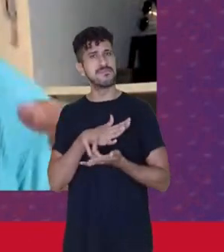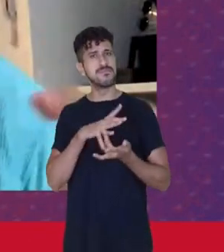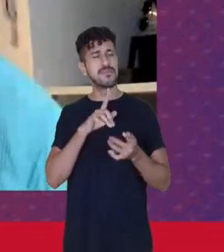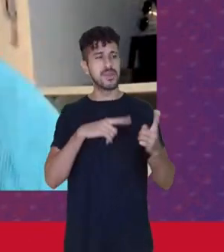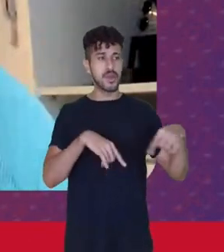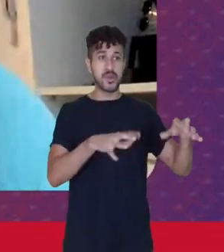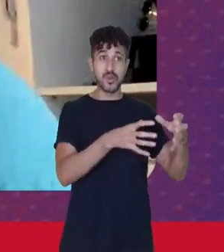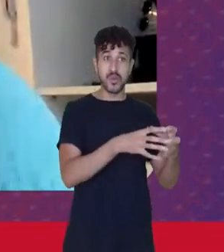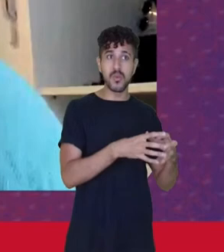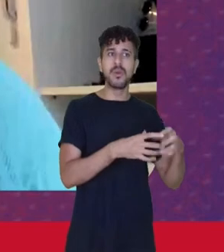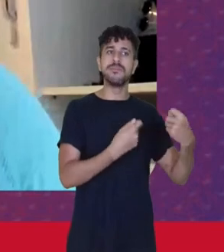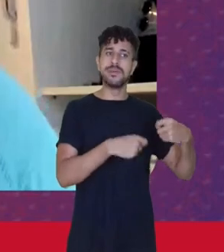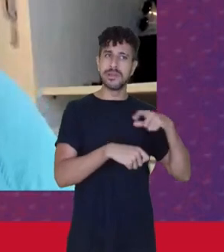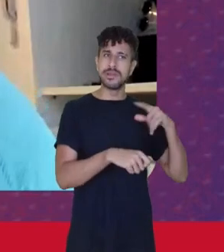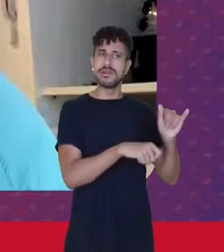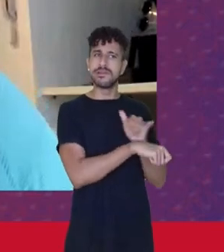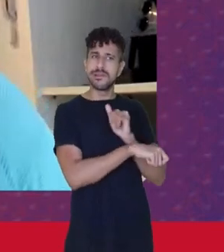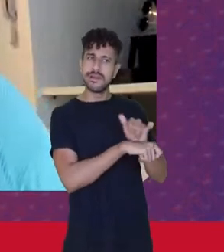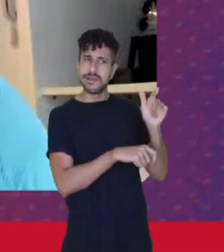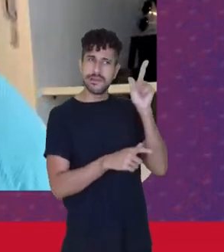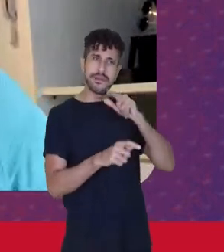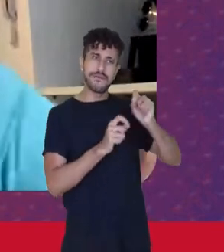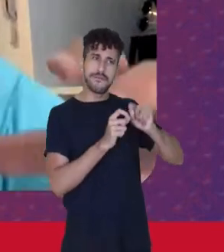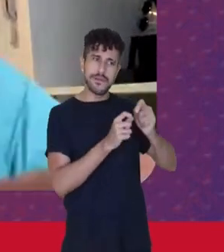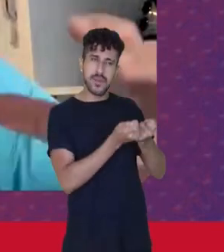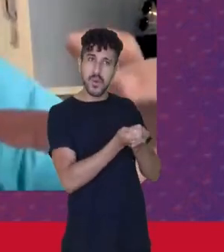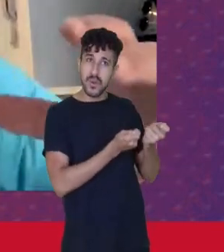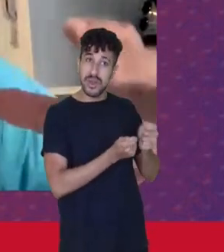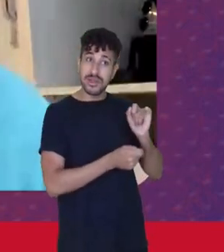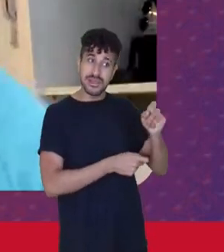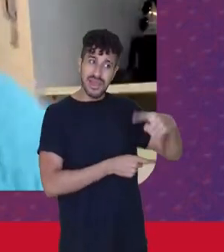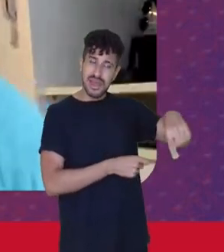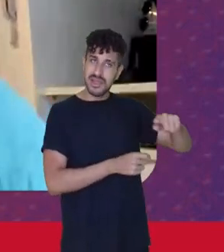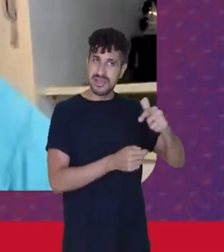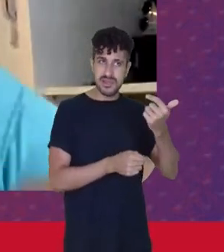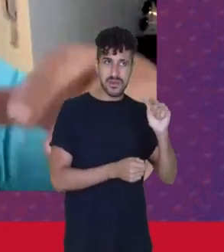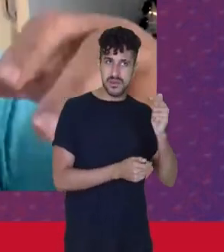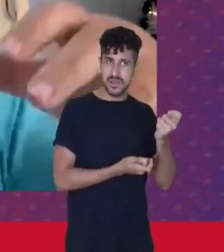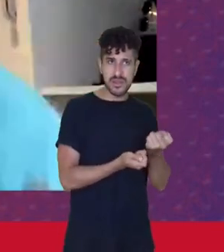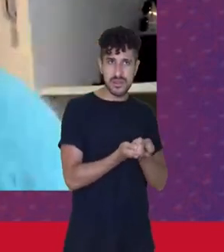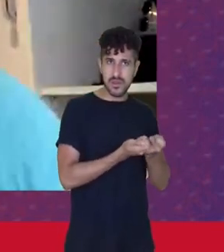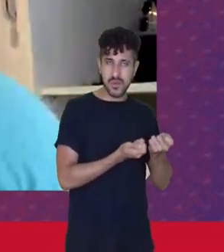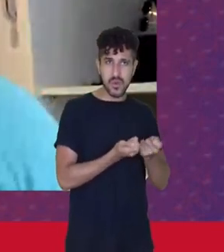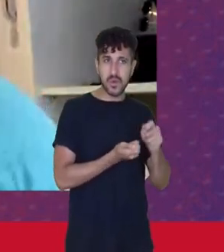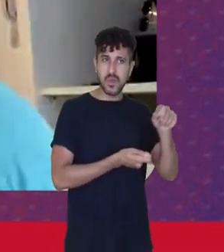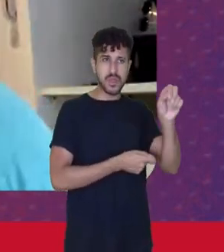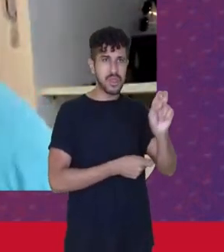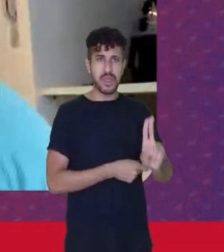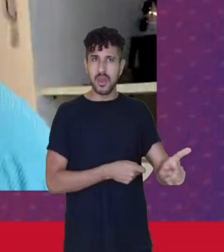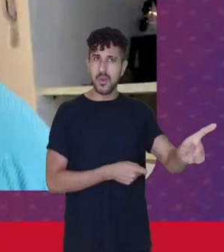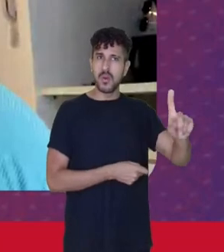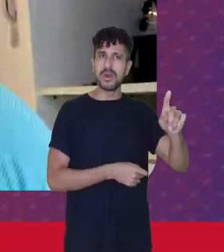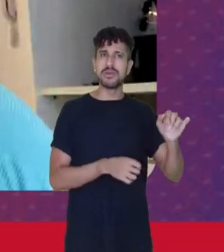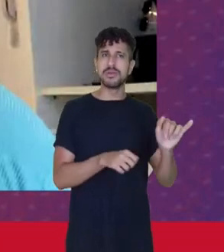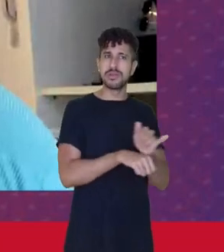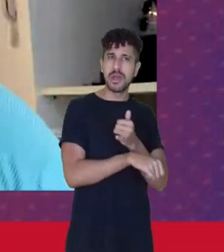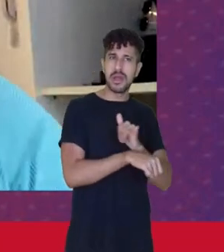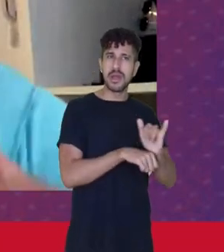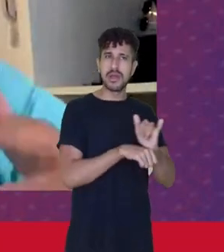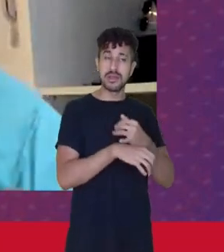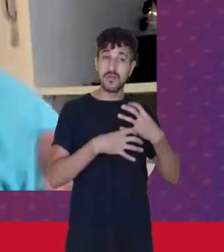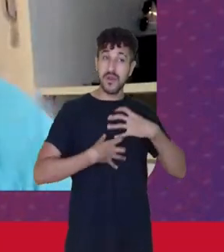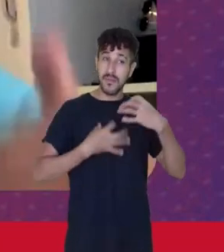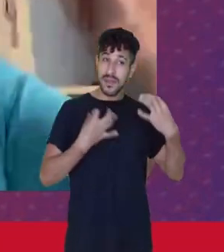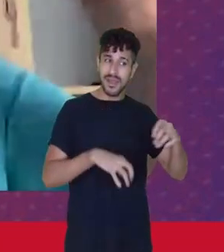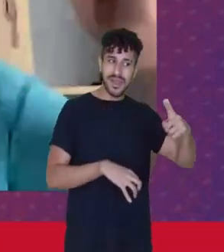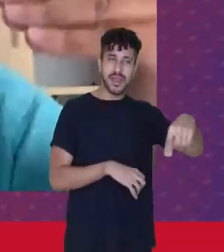elas têm que ter mecanismos de fazer esse comum. E se elas não têm esse mecanismo, se elas não usam esse mecanismo